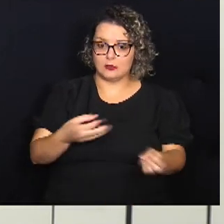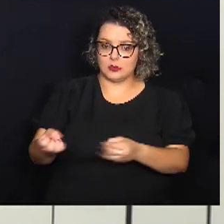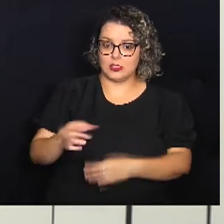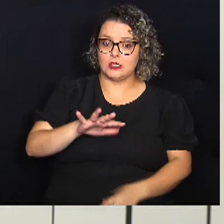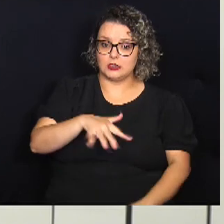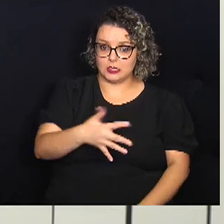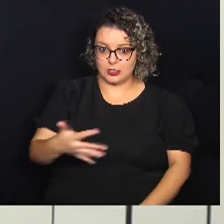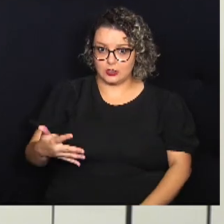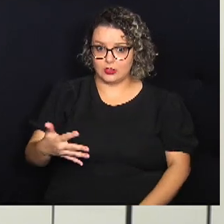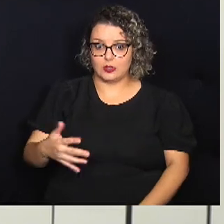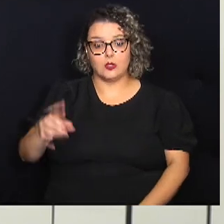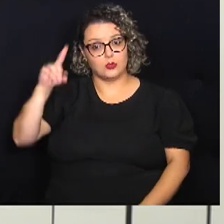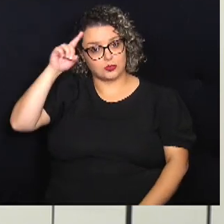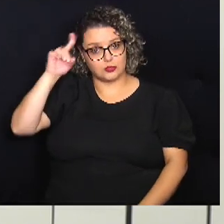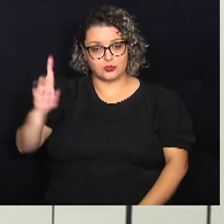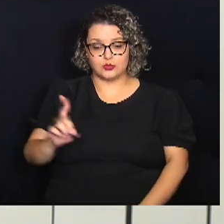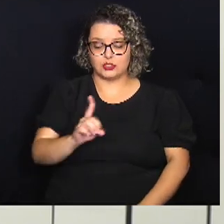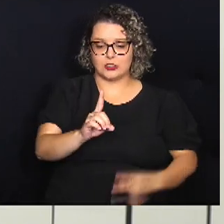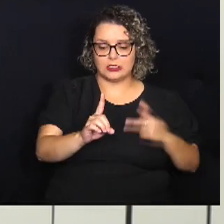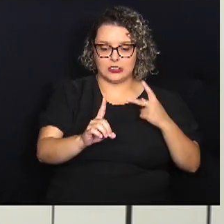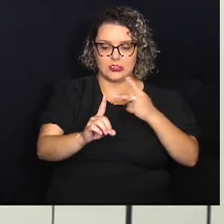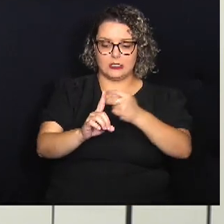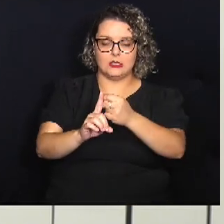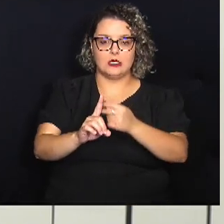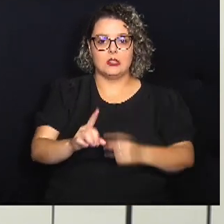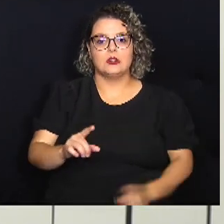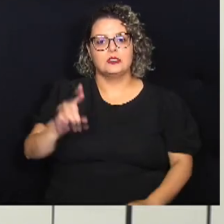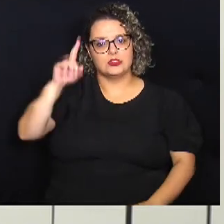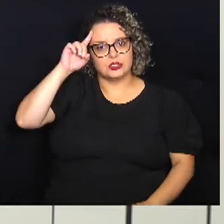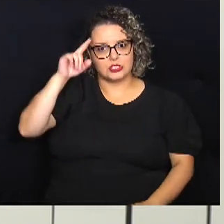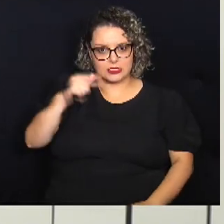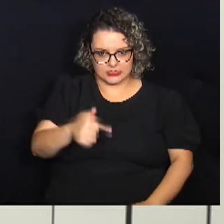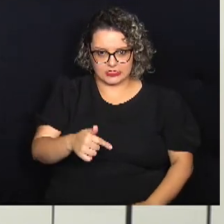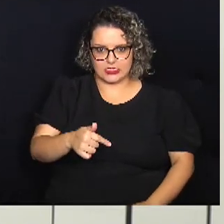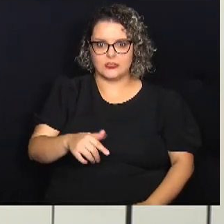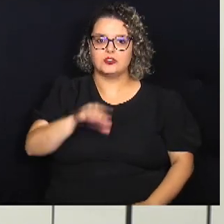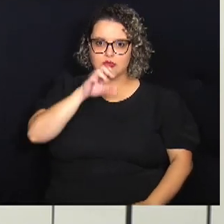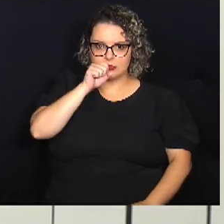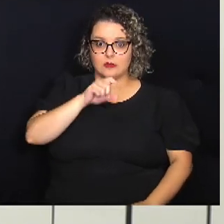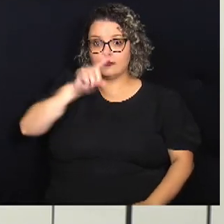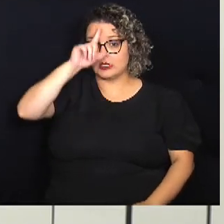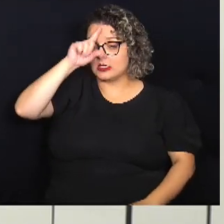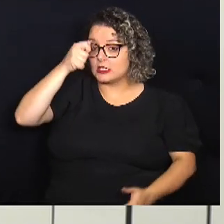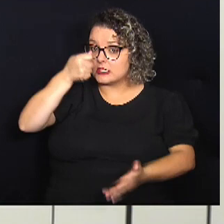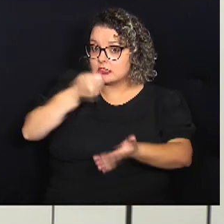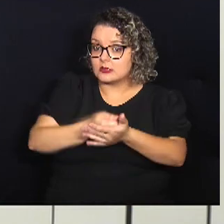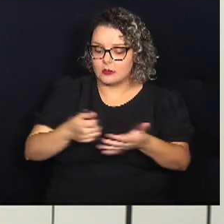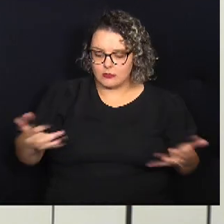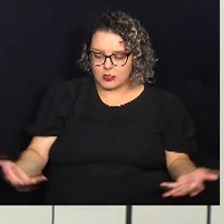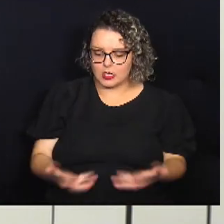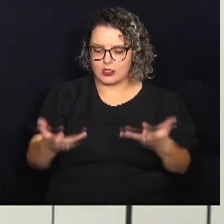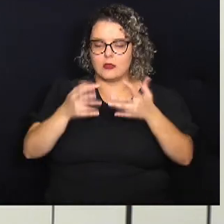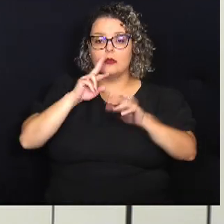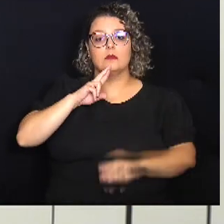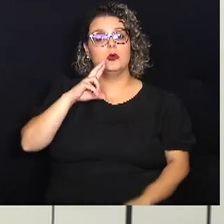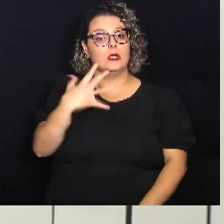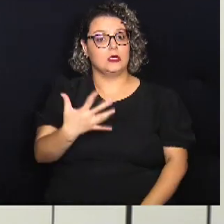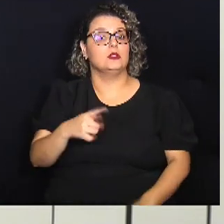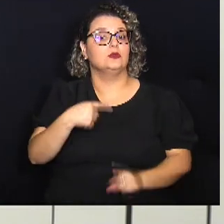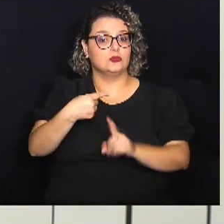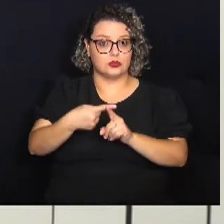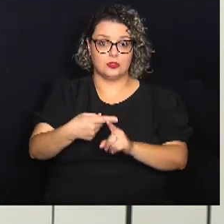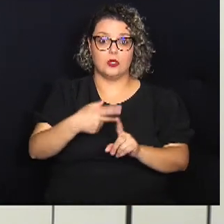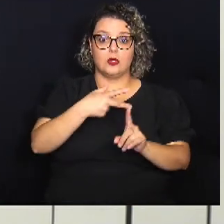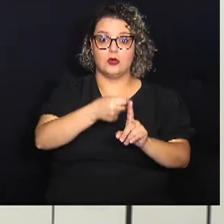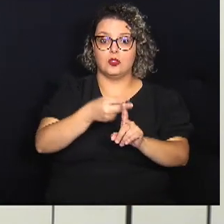caderneta. O dia D, que foi realizado no sábado, dia 7, foi determinante para impulsionar um resultado positivo. Foram